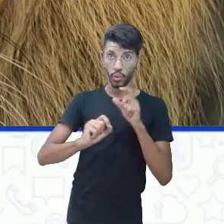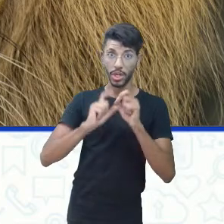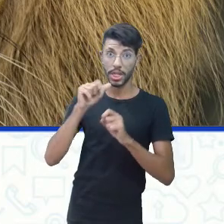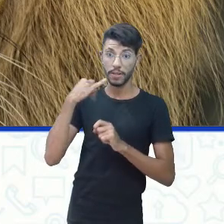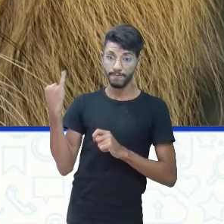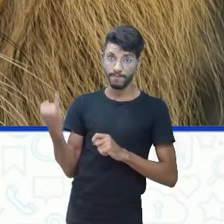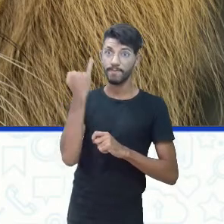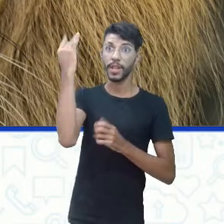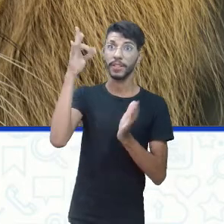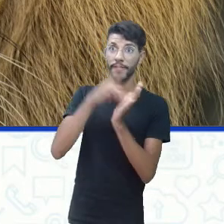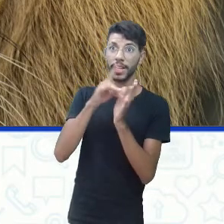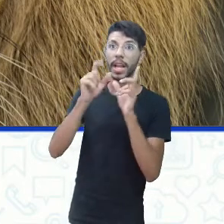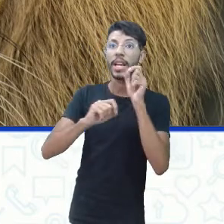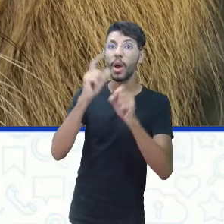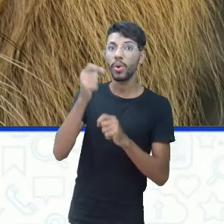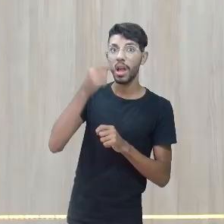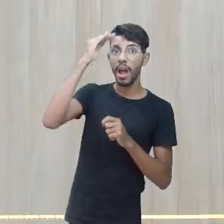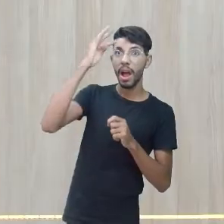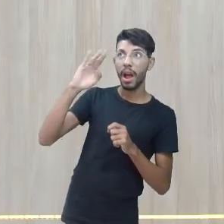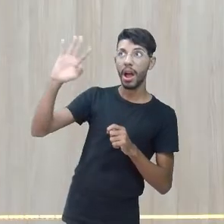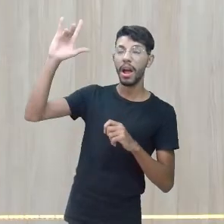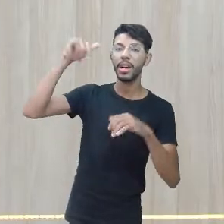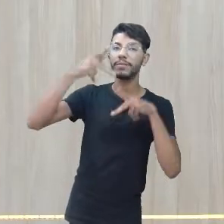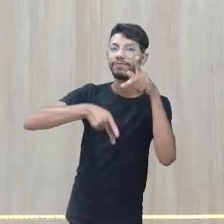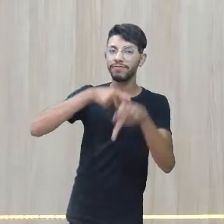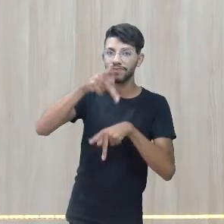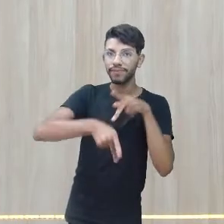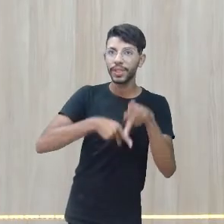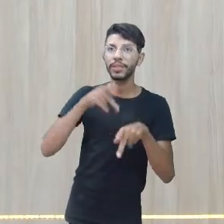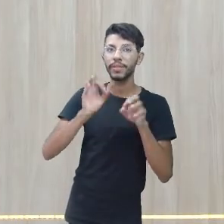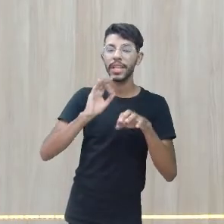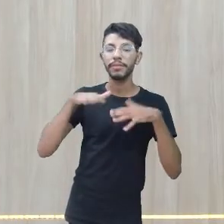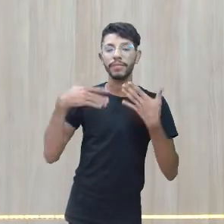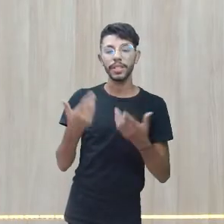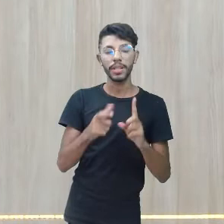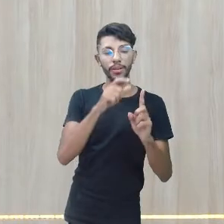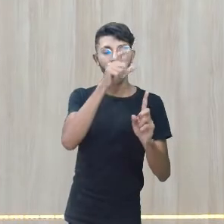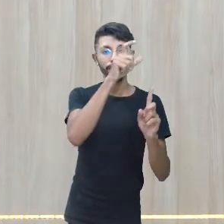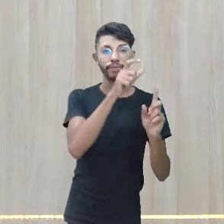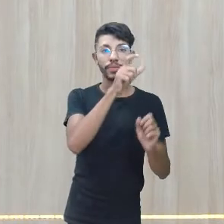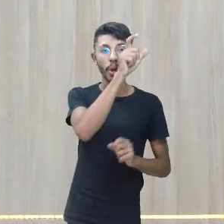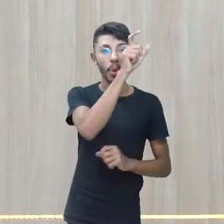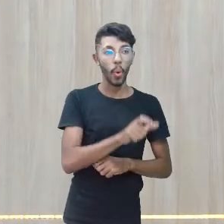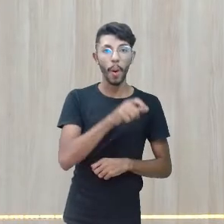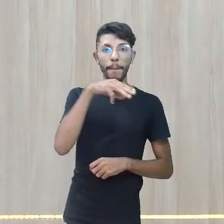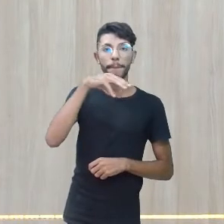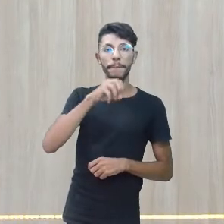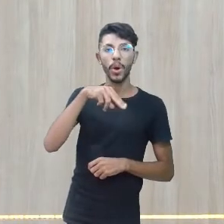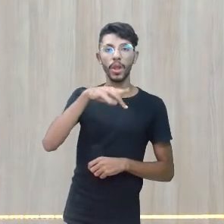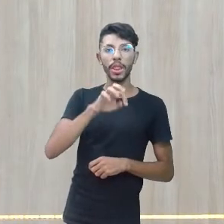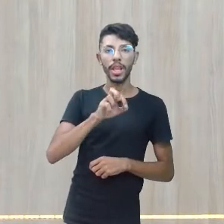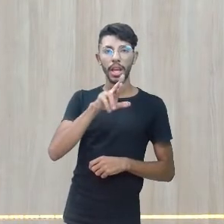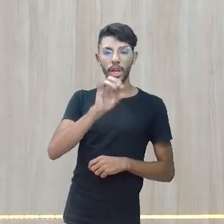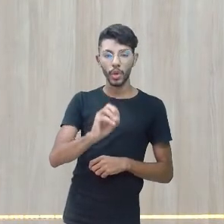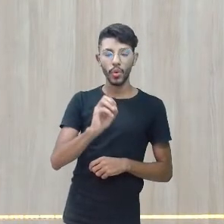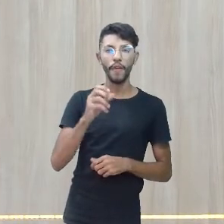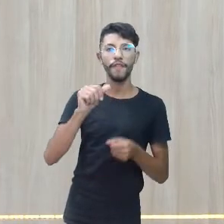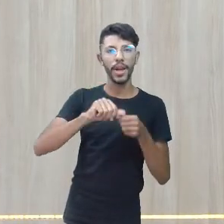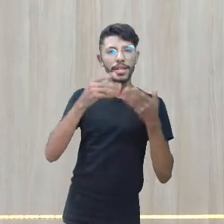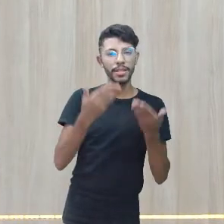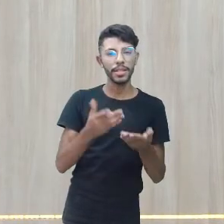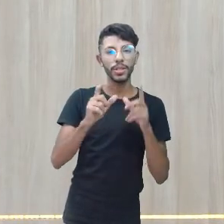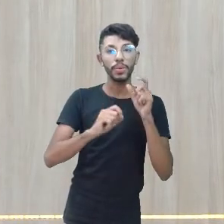imaginário popular. Então, quando Monteiro Lobato ele faz isso, ele decide, não é, colocar animais da nossa fauna, não é, e dar